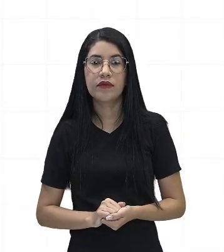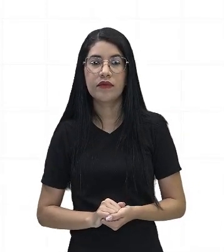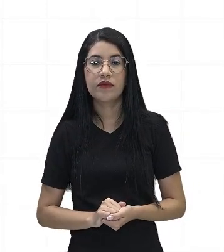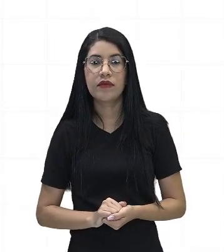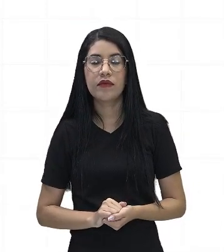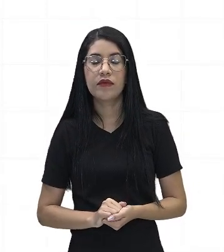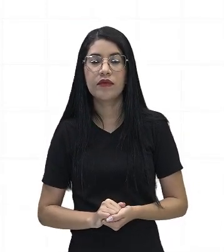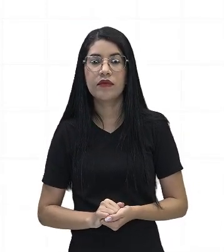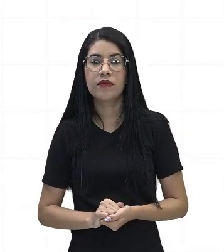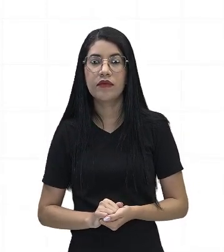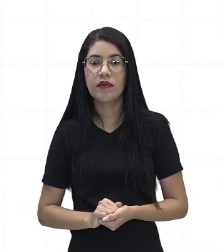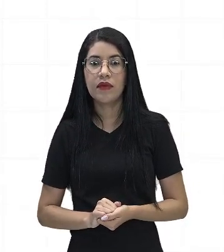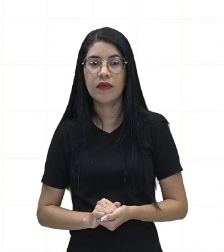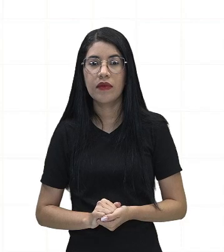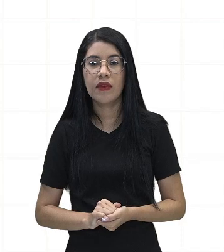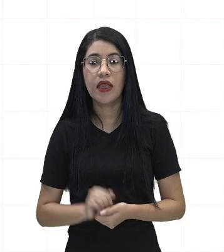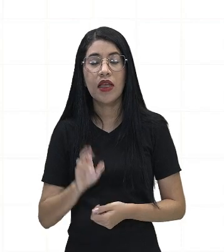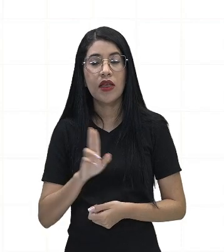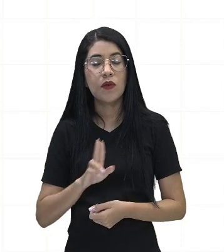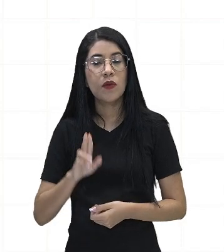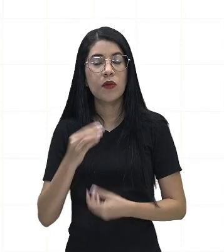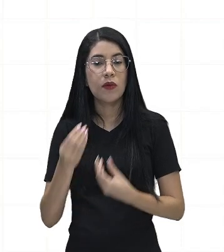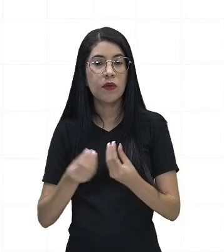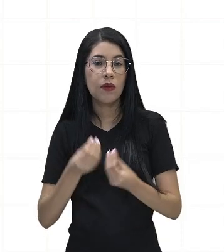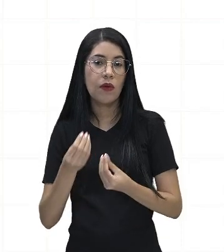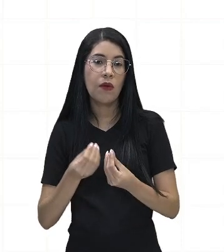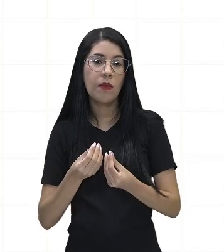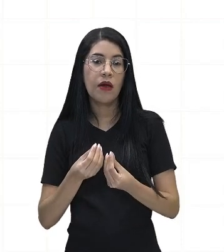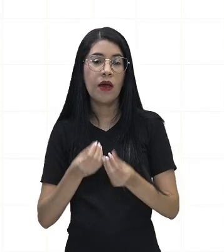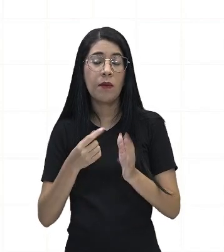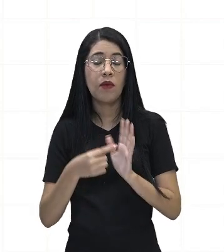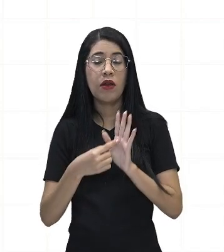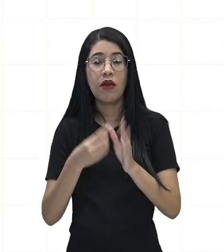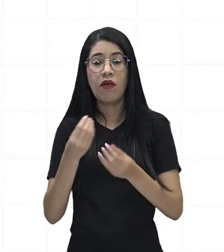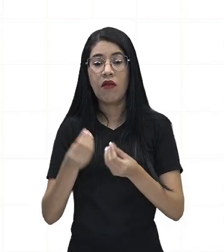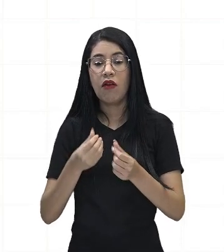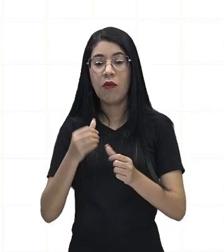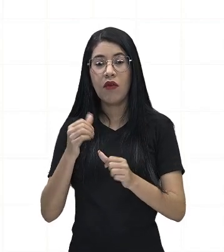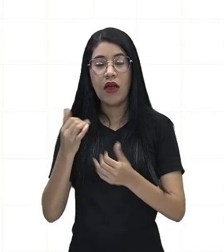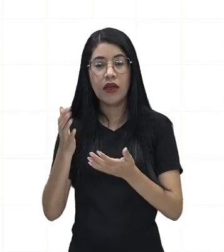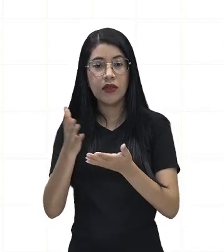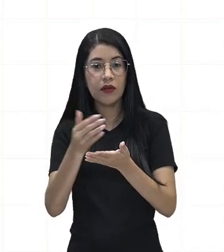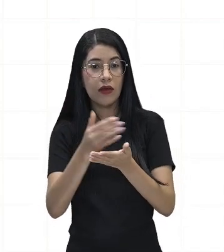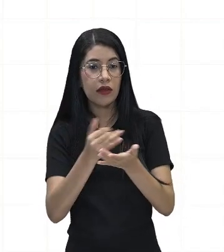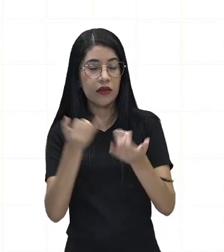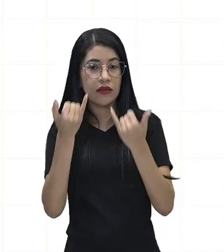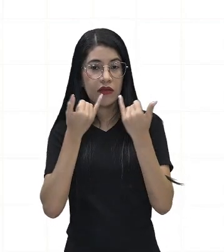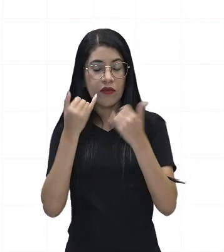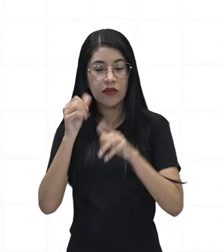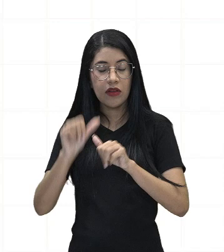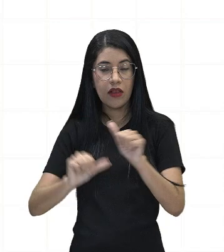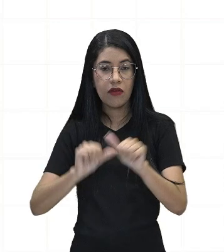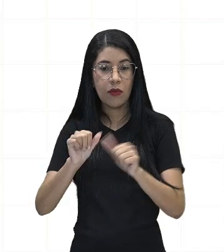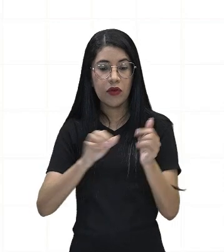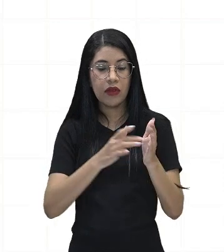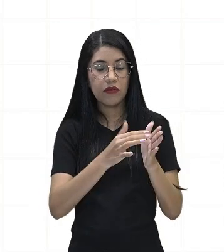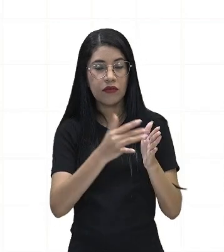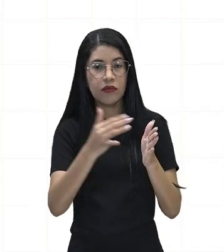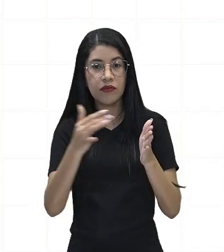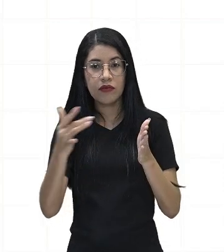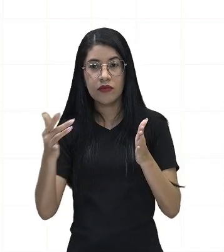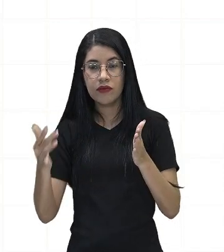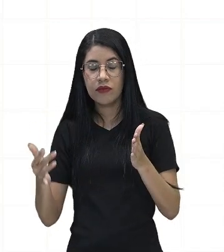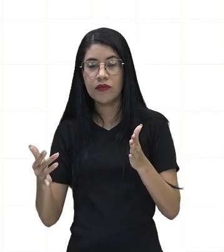colunas, eles são úteis para mostrar alterações de dados durante um período, né? Nesse